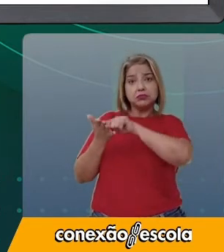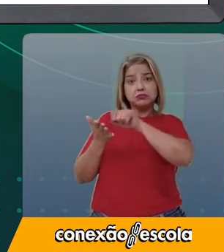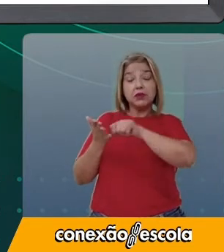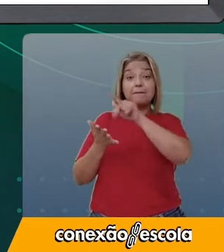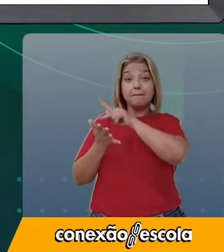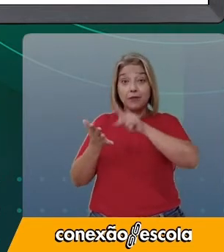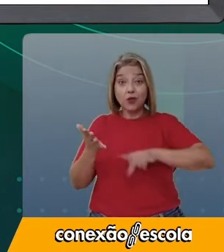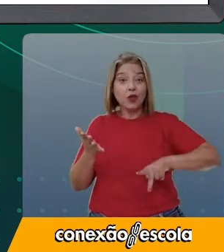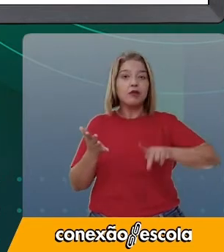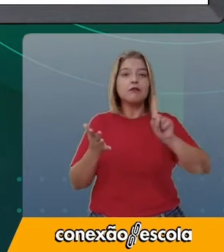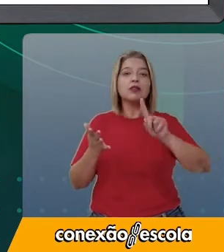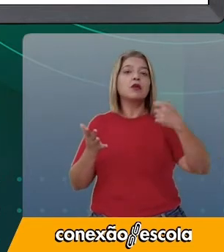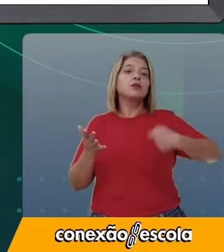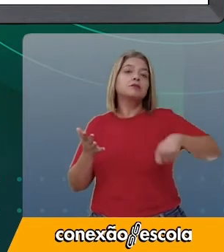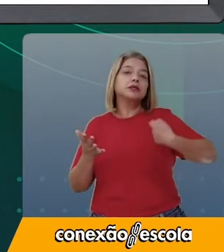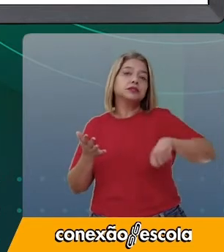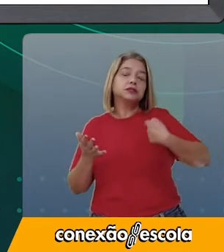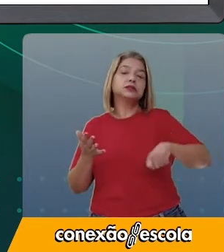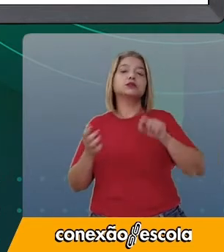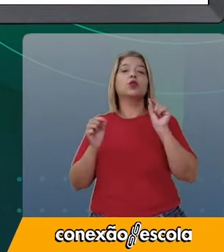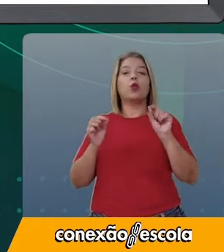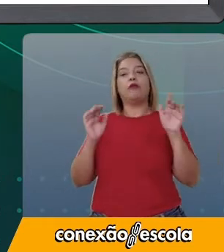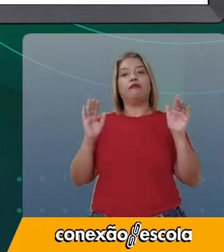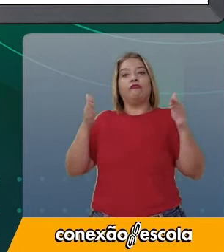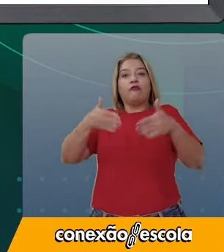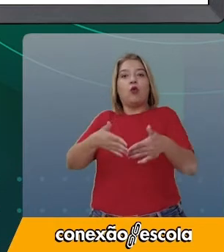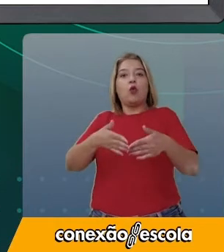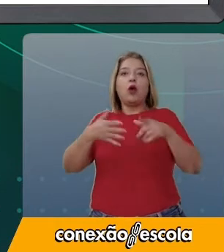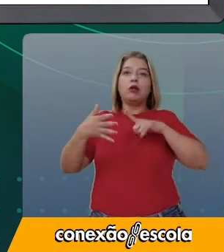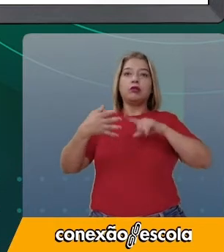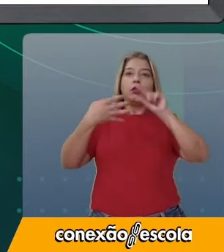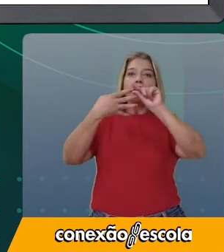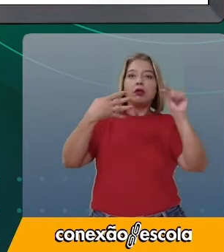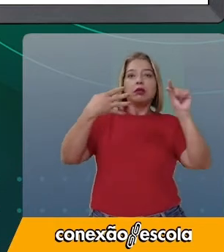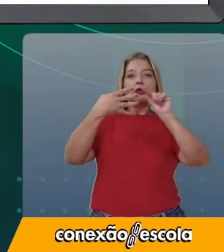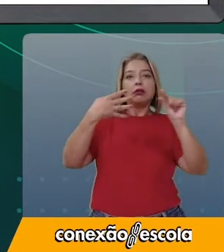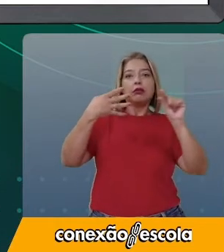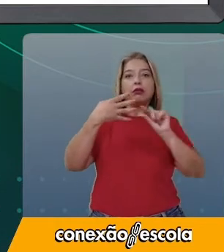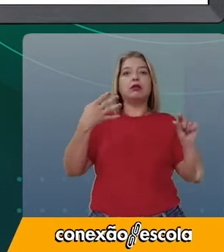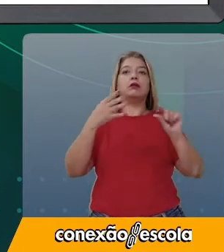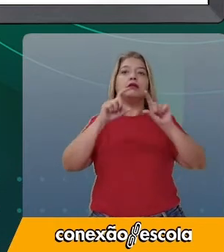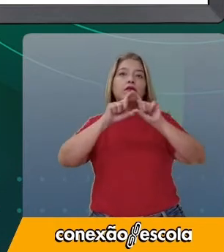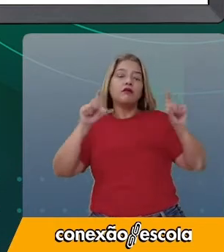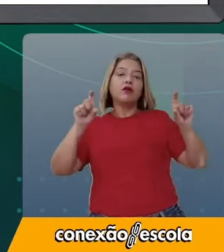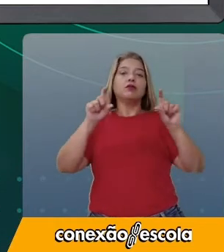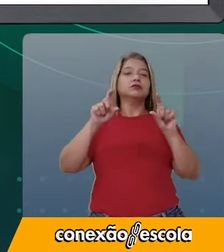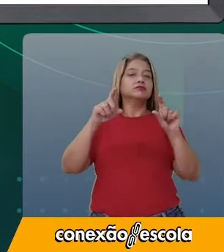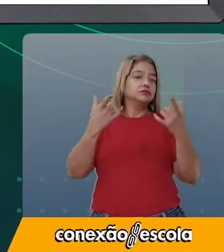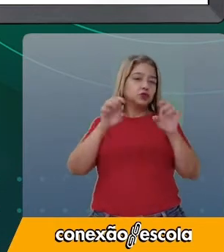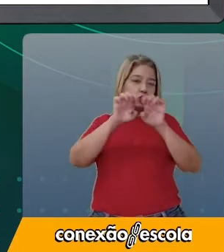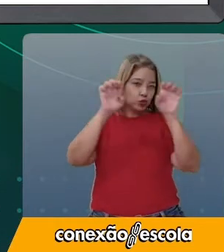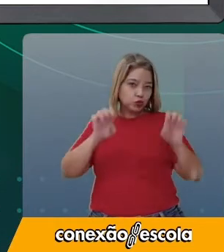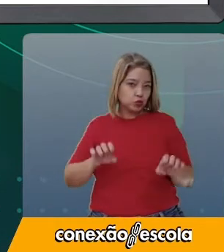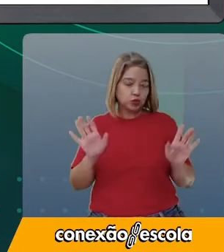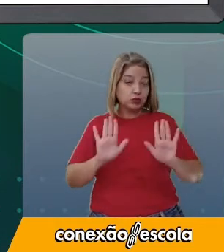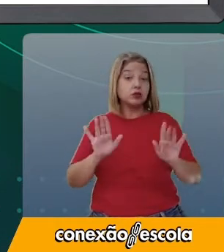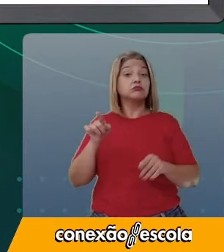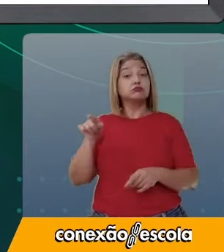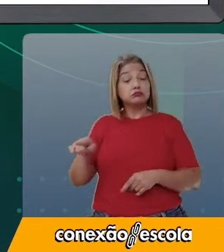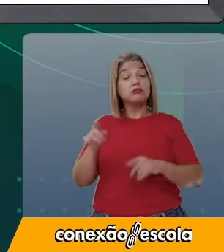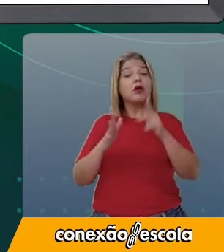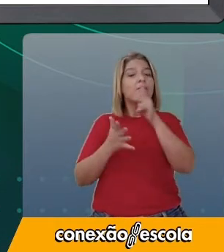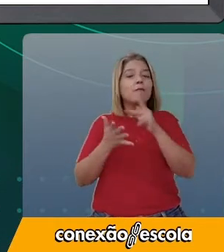não necessariamente devemos ficar presos aos critérios. Então, o poema é algo que